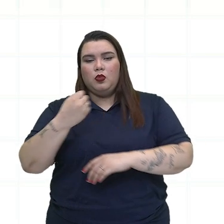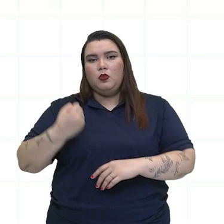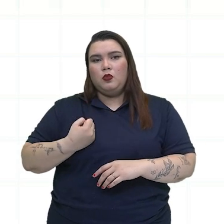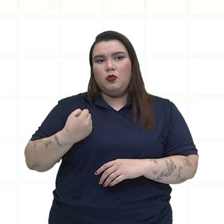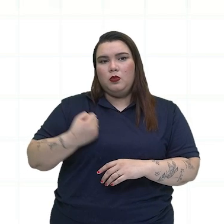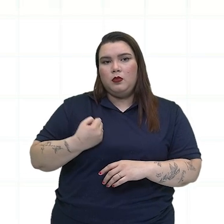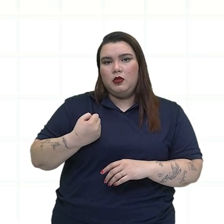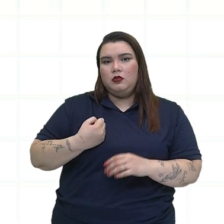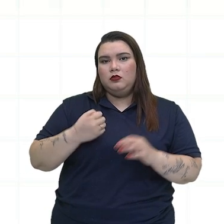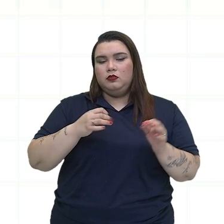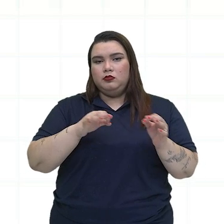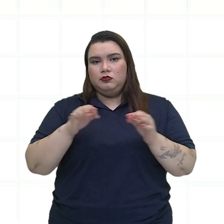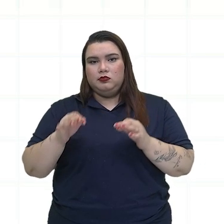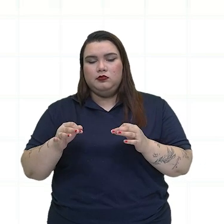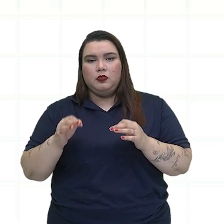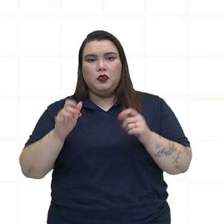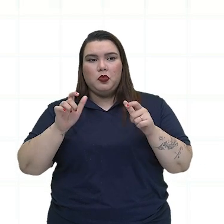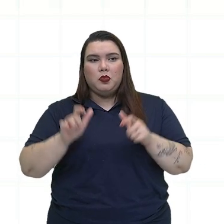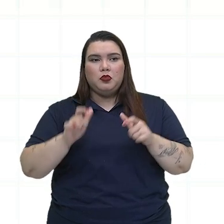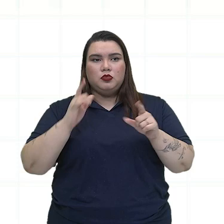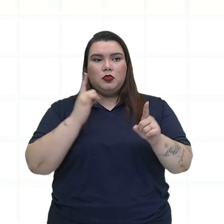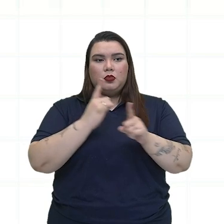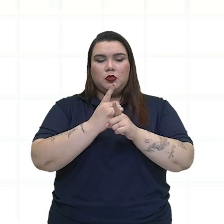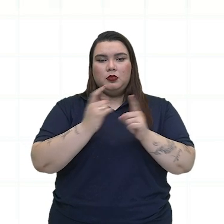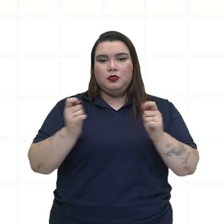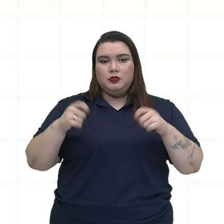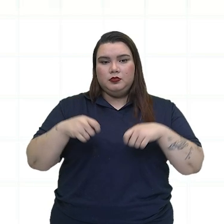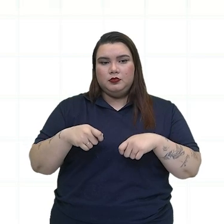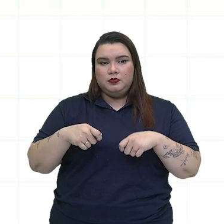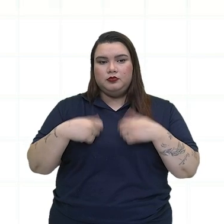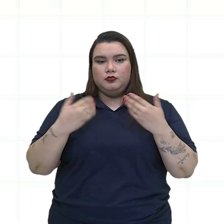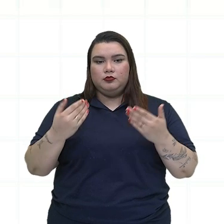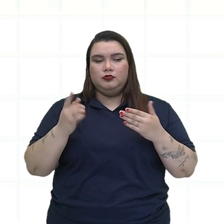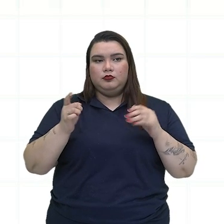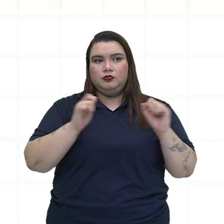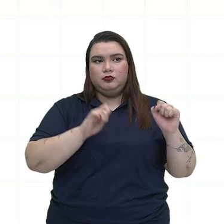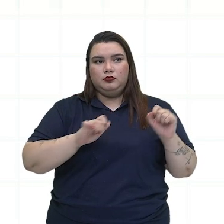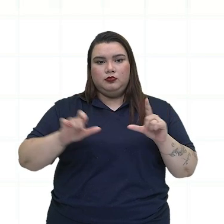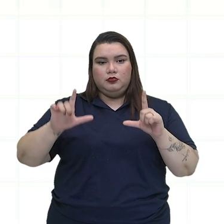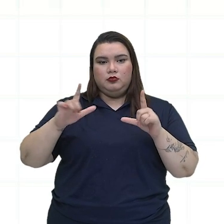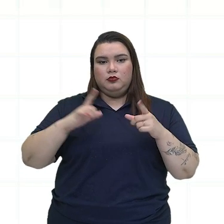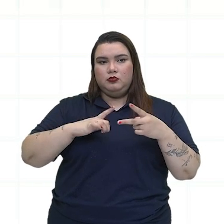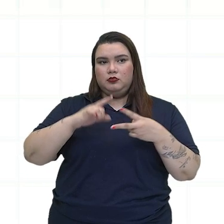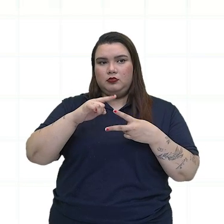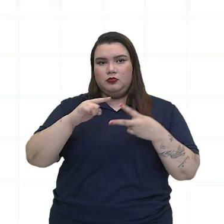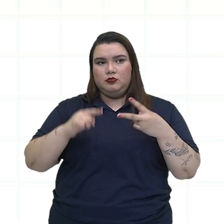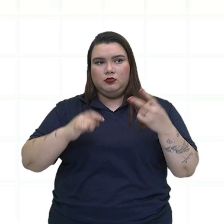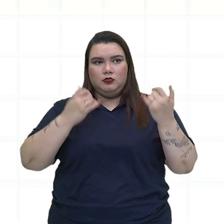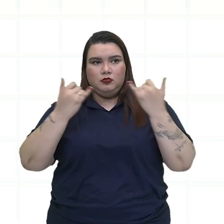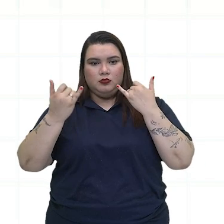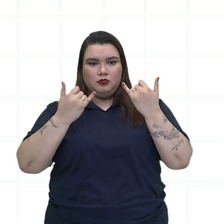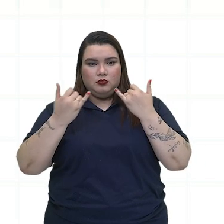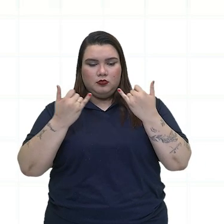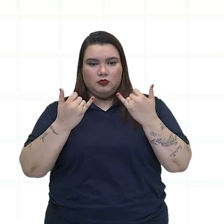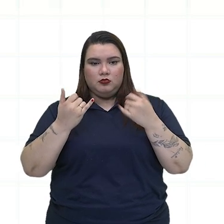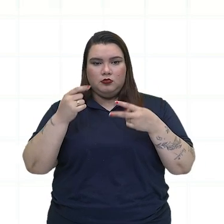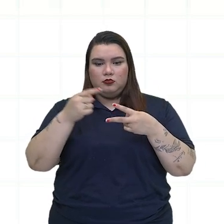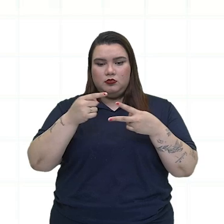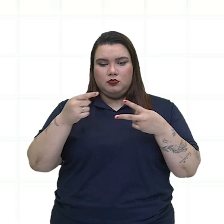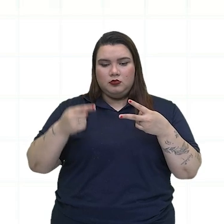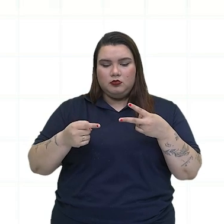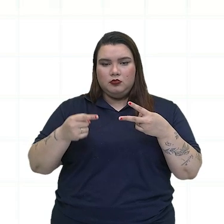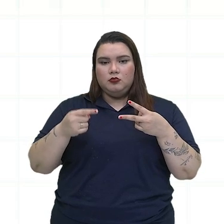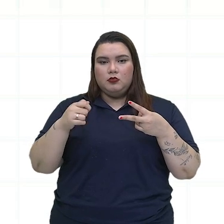pode te encontrar. Então, nessa cartela aqui, nós vimos duas características, né?